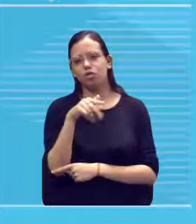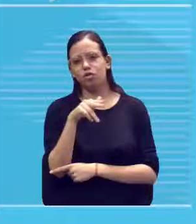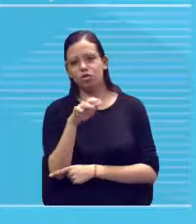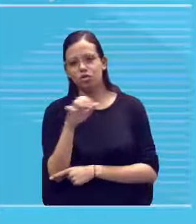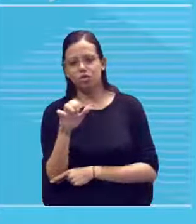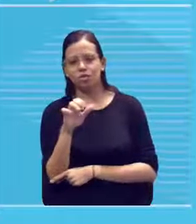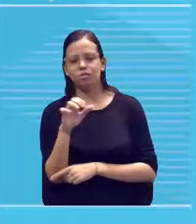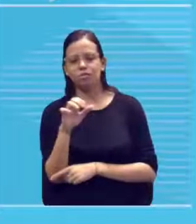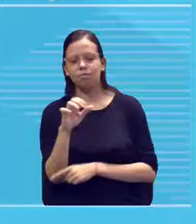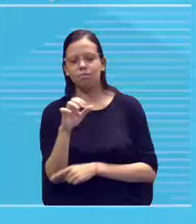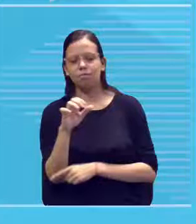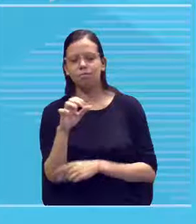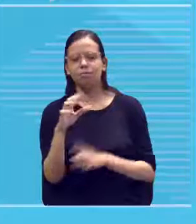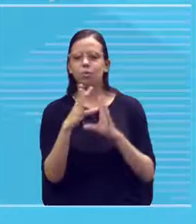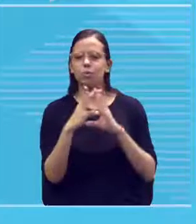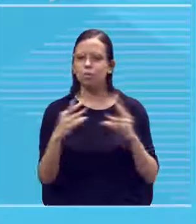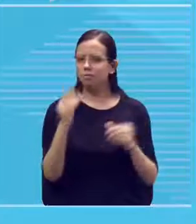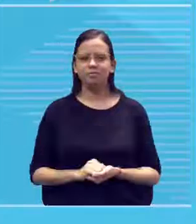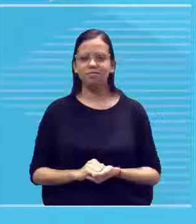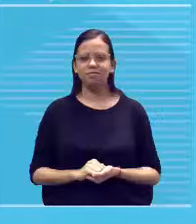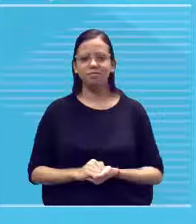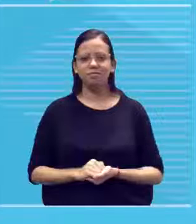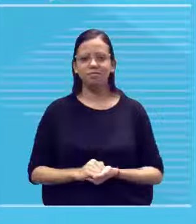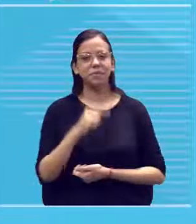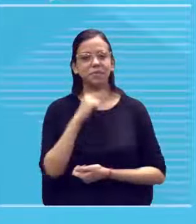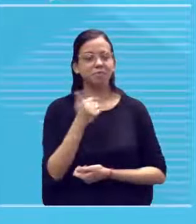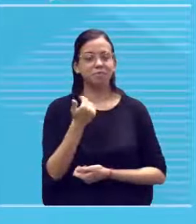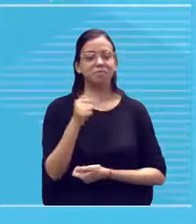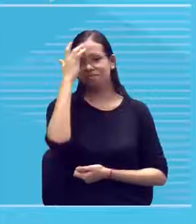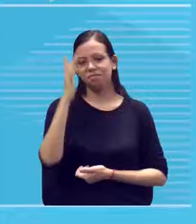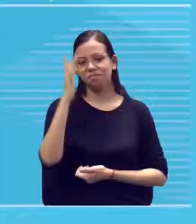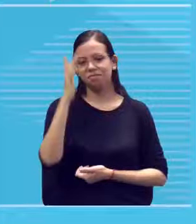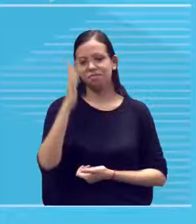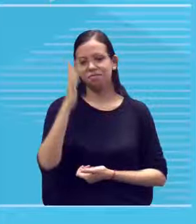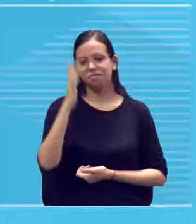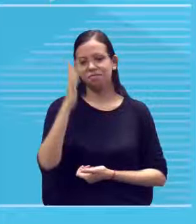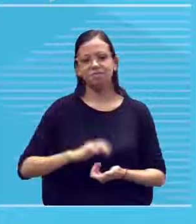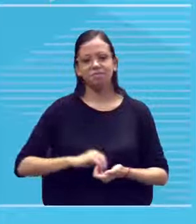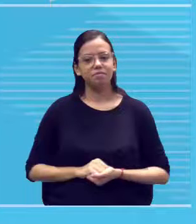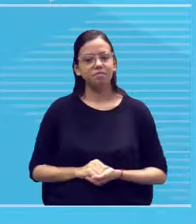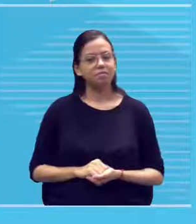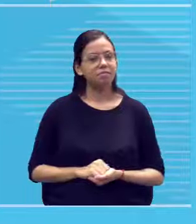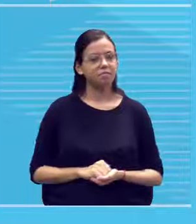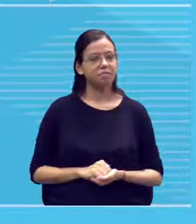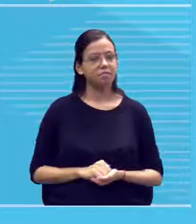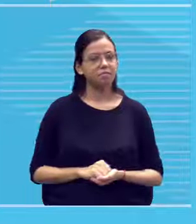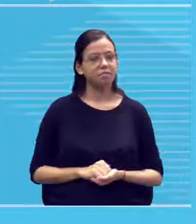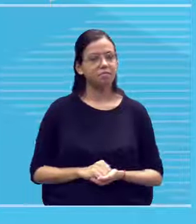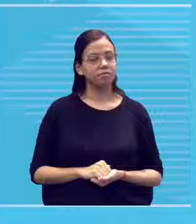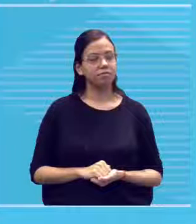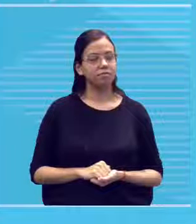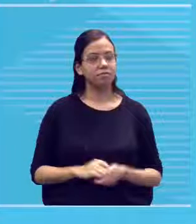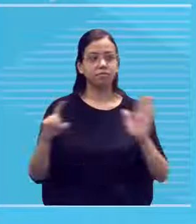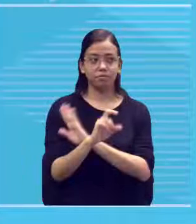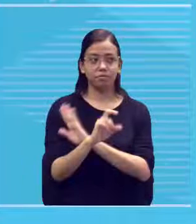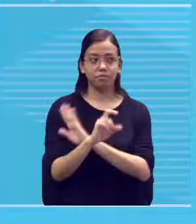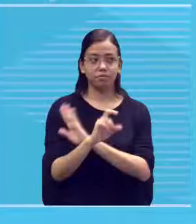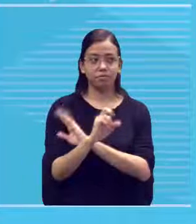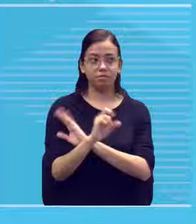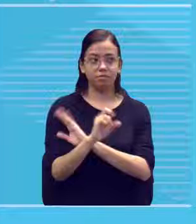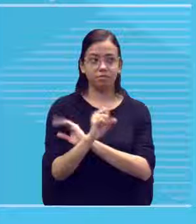é fácil é indiscutivelmente fácil a estas questões